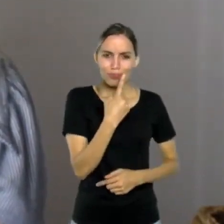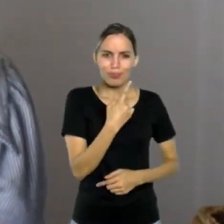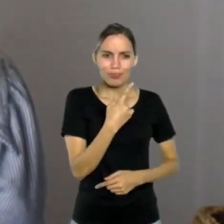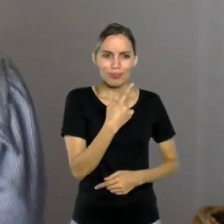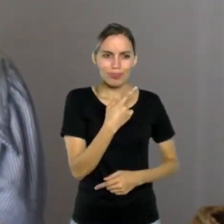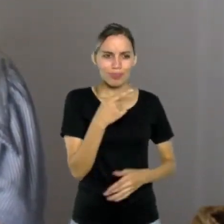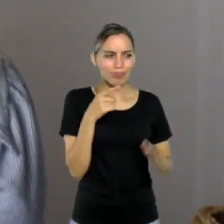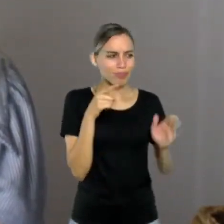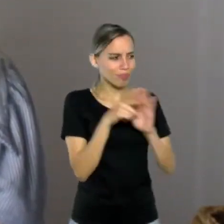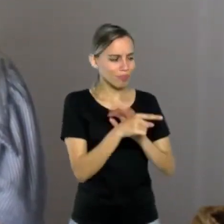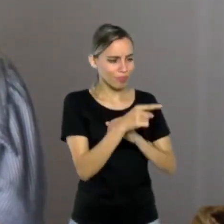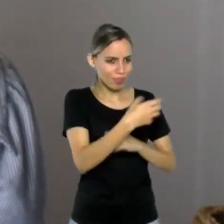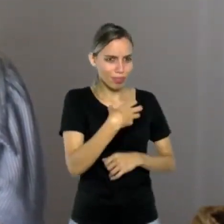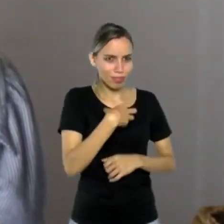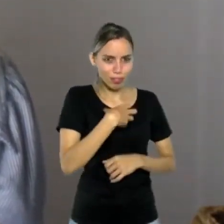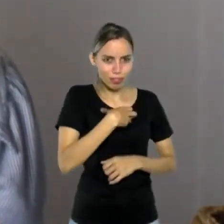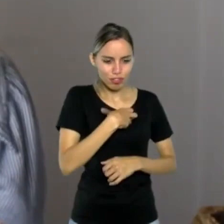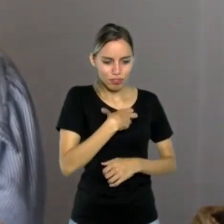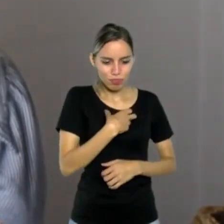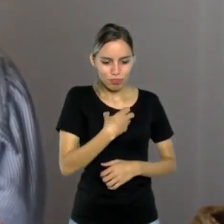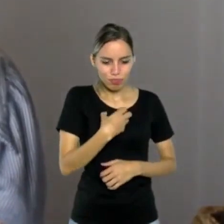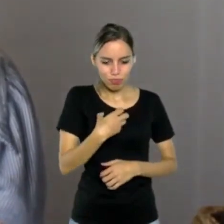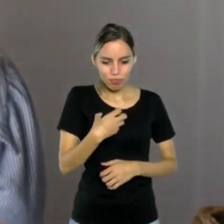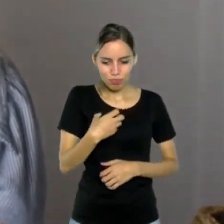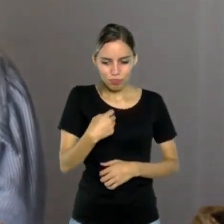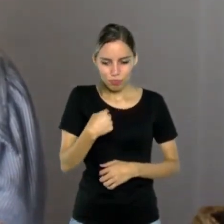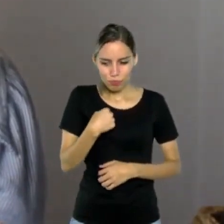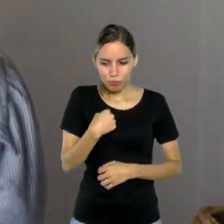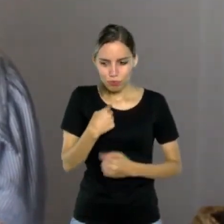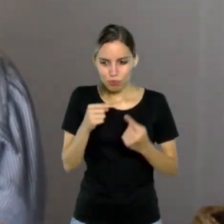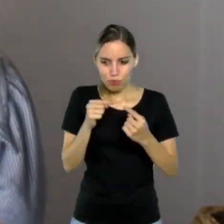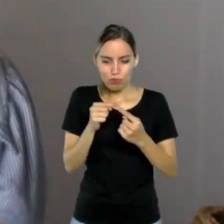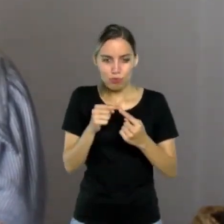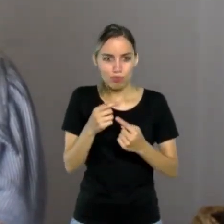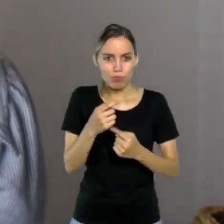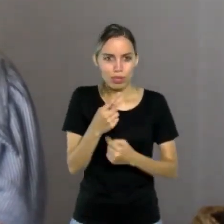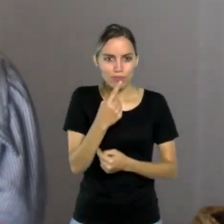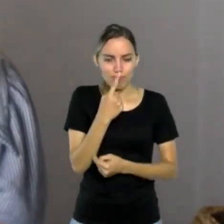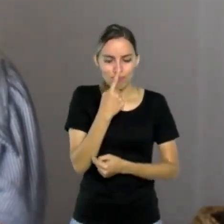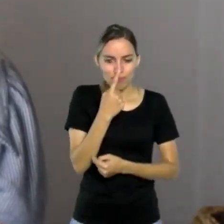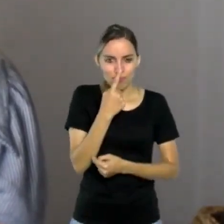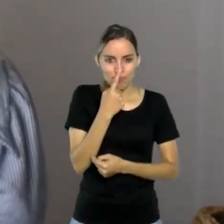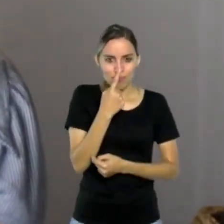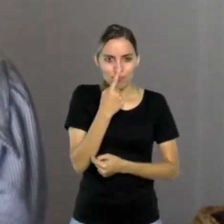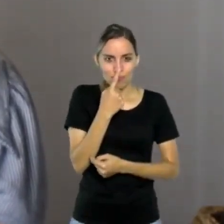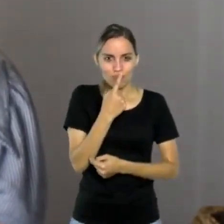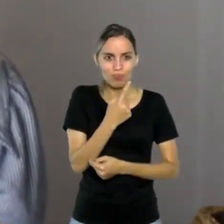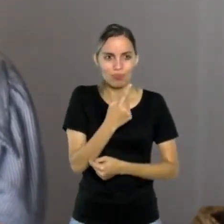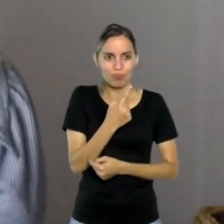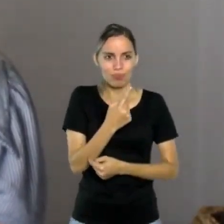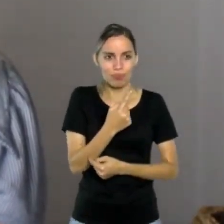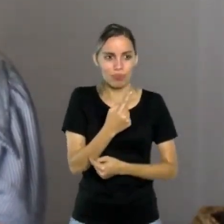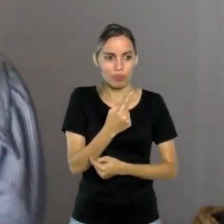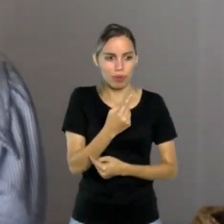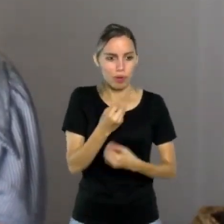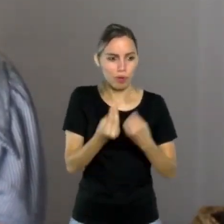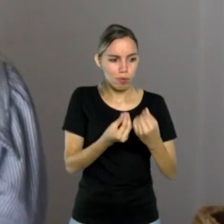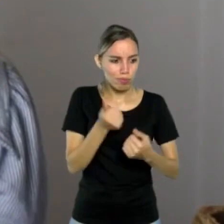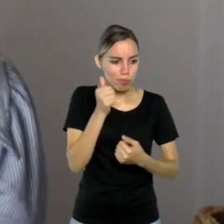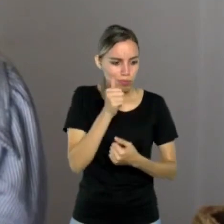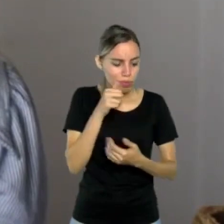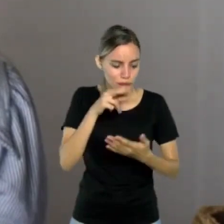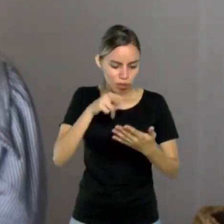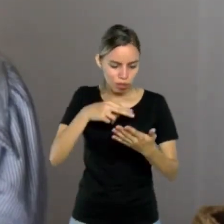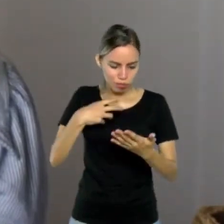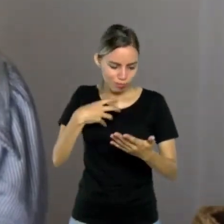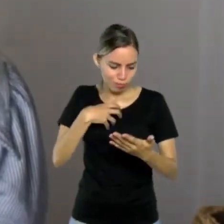Você pensou nisso, assim, dessa forma que esse poema ia chegar? Especialmente nas mulheres?